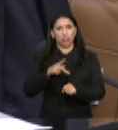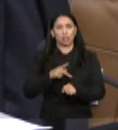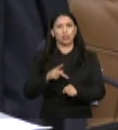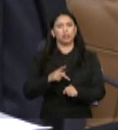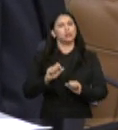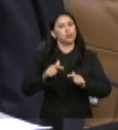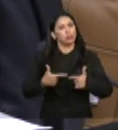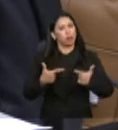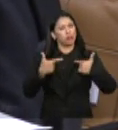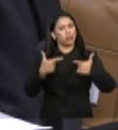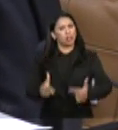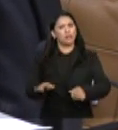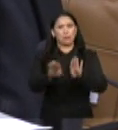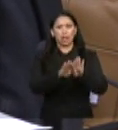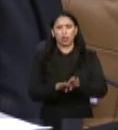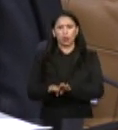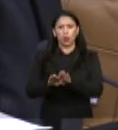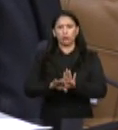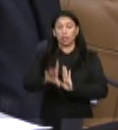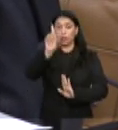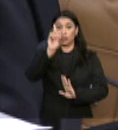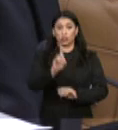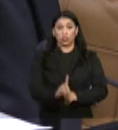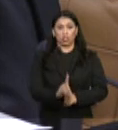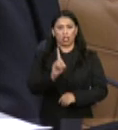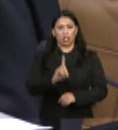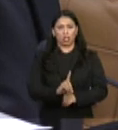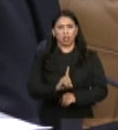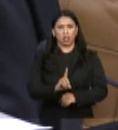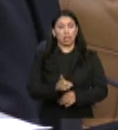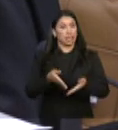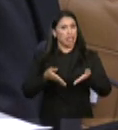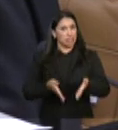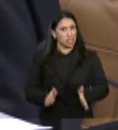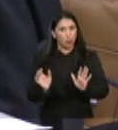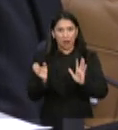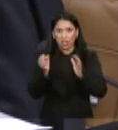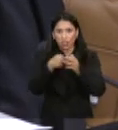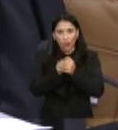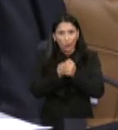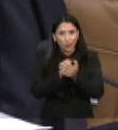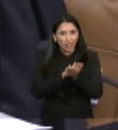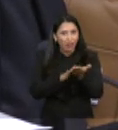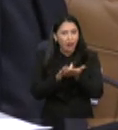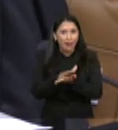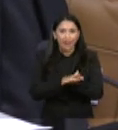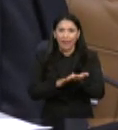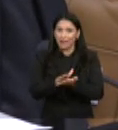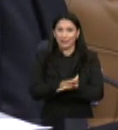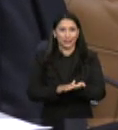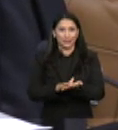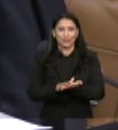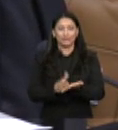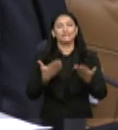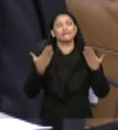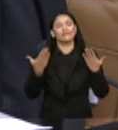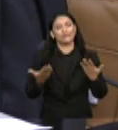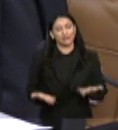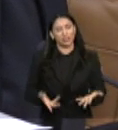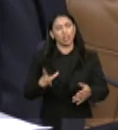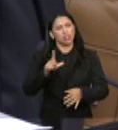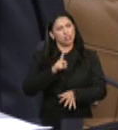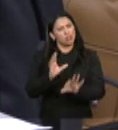direitos nasceu para não se encapsular disso atestado se